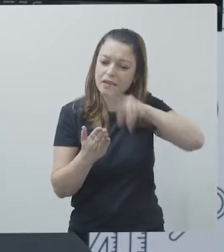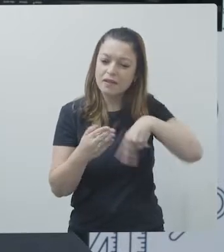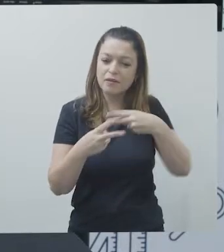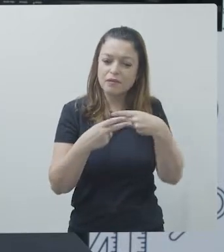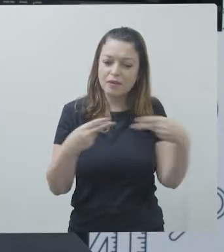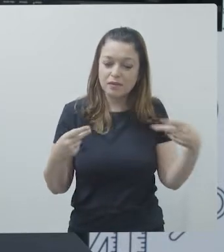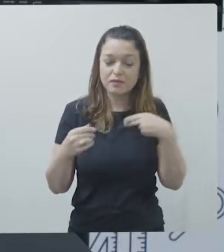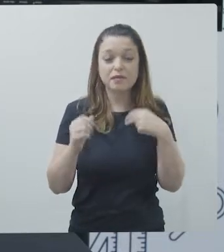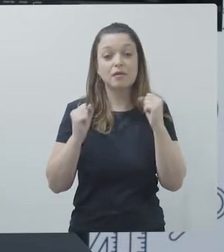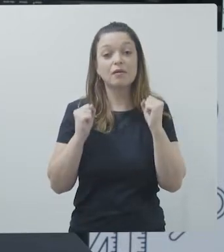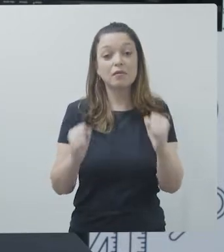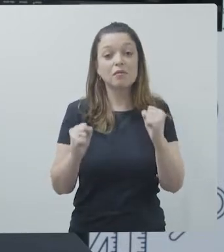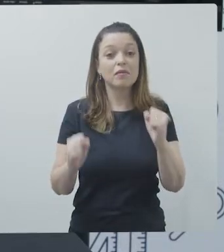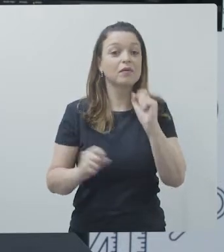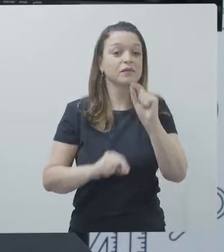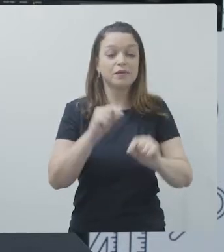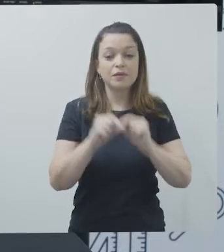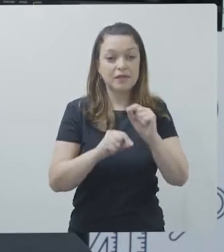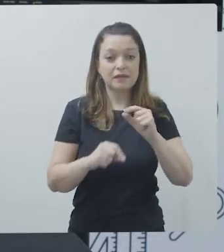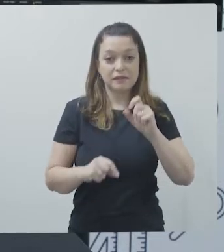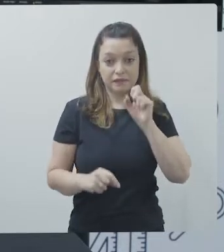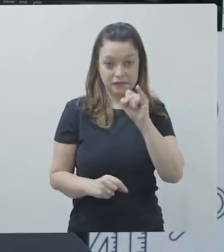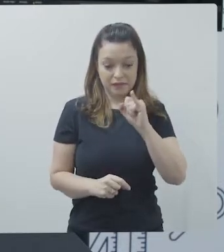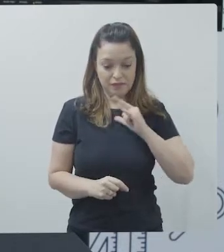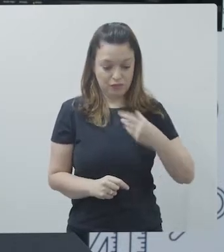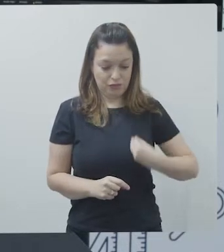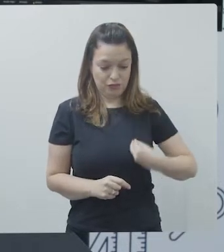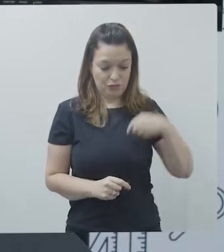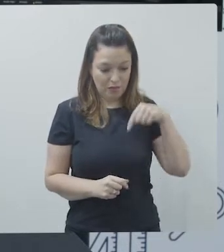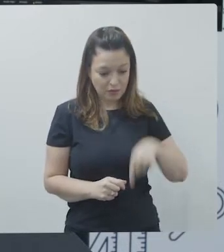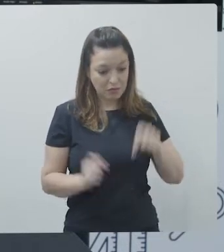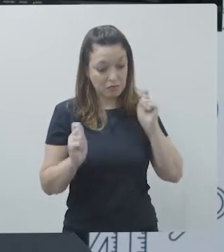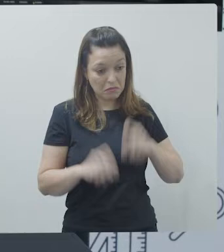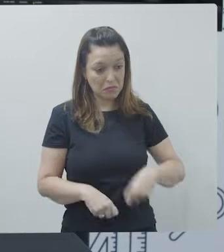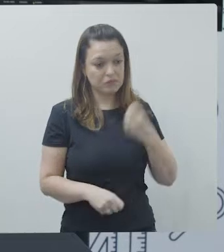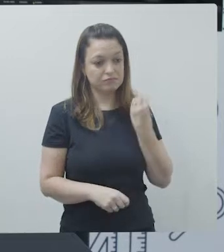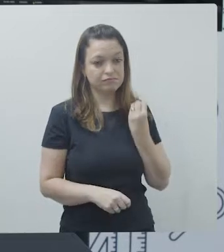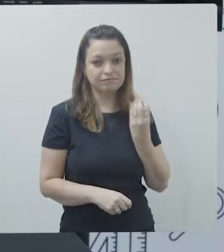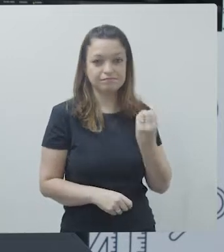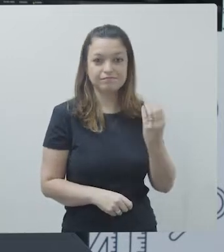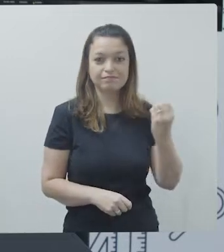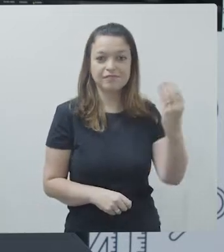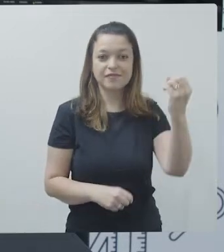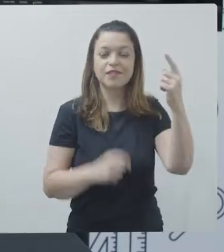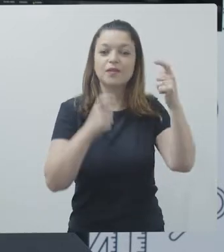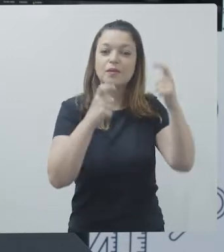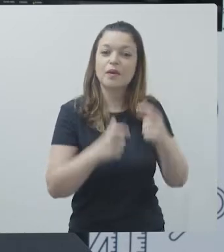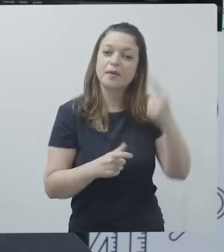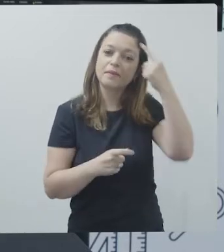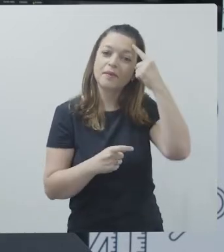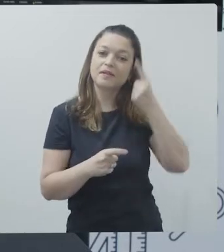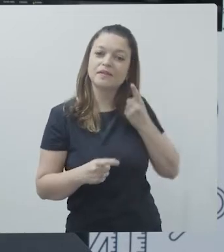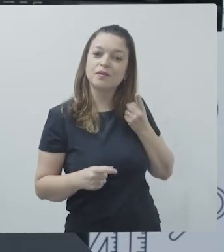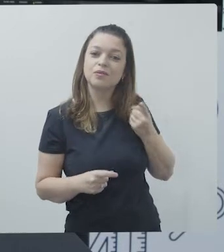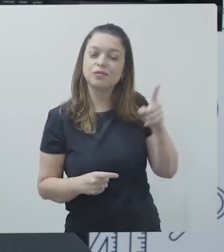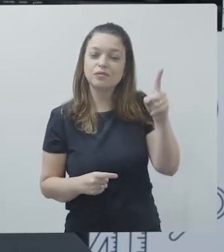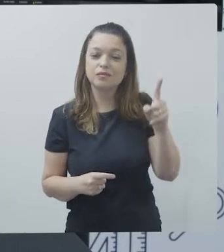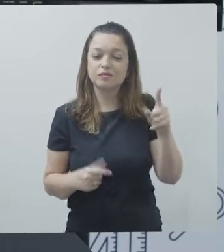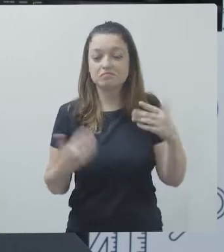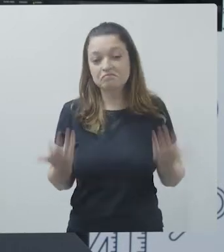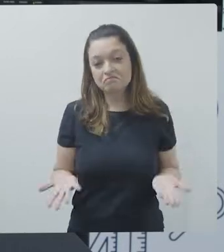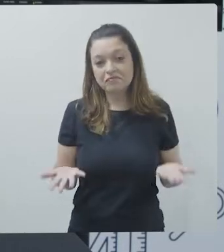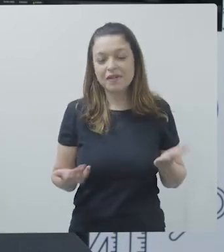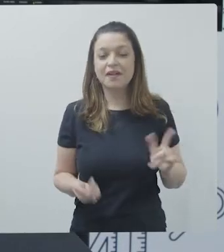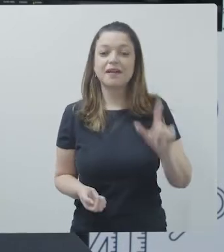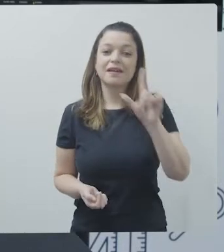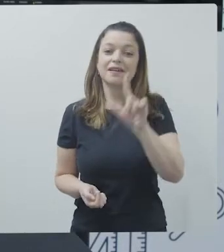posso simplesmente sair de onde eu estou e ir até essa região que parece tão distante, mas a literatura